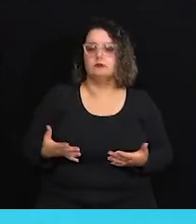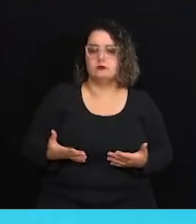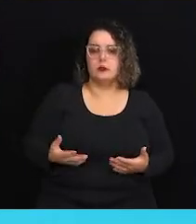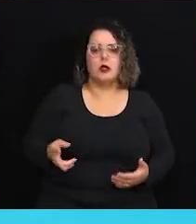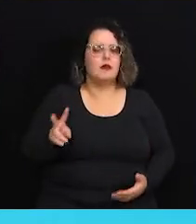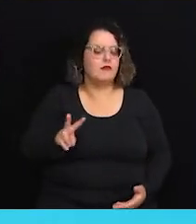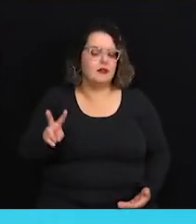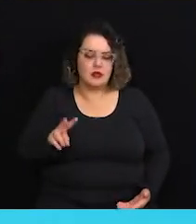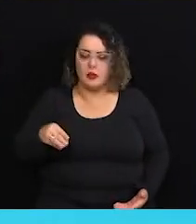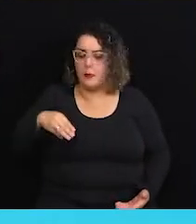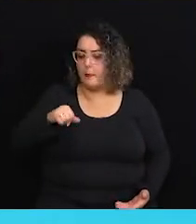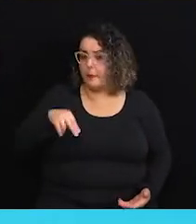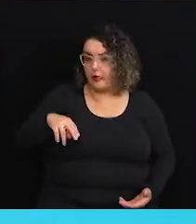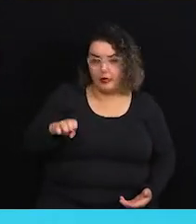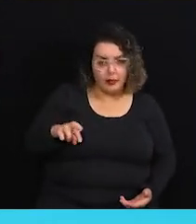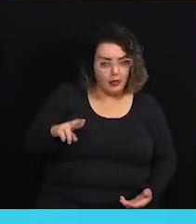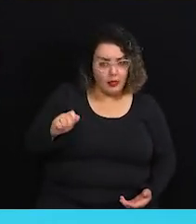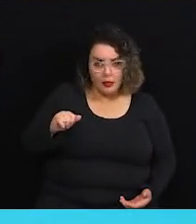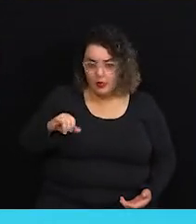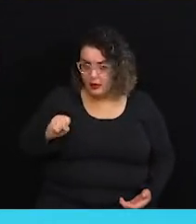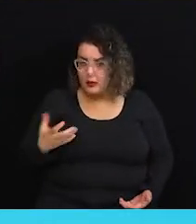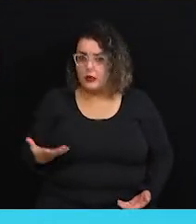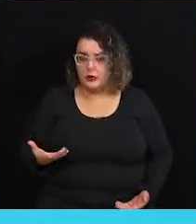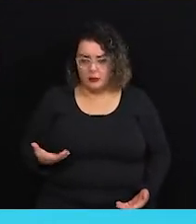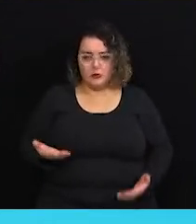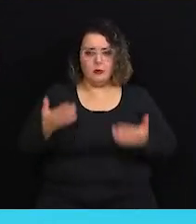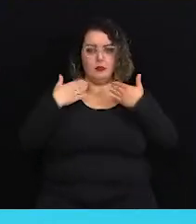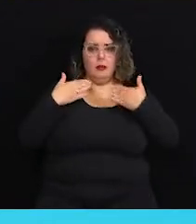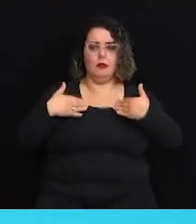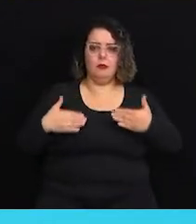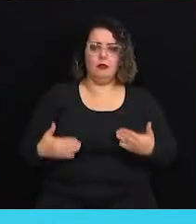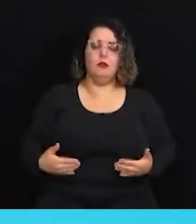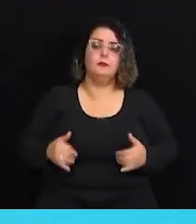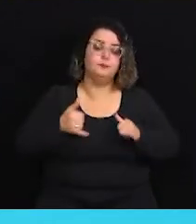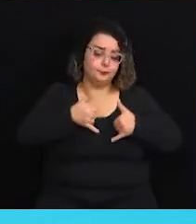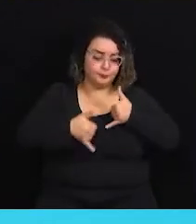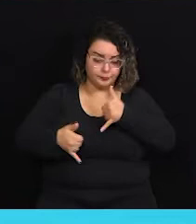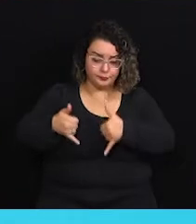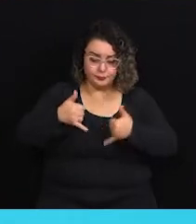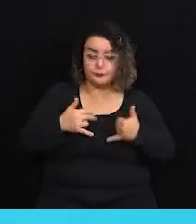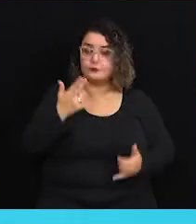nutritiva, tem vitaminas, minerais, e isso acaba trazendo para o corpo energia e